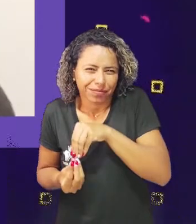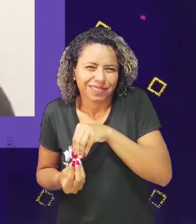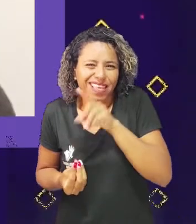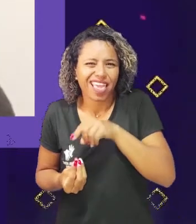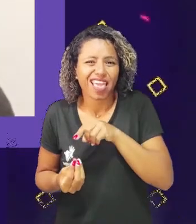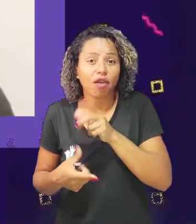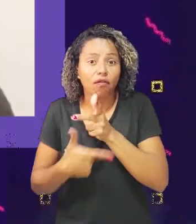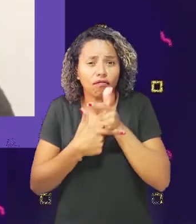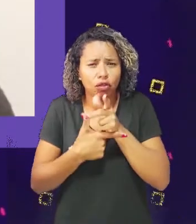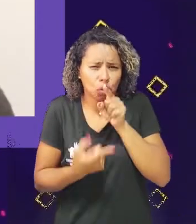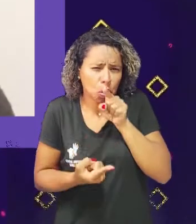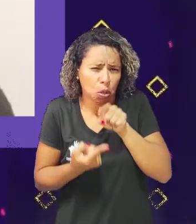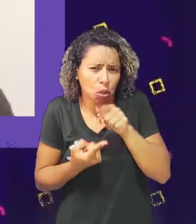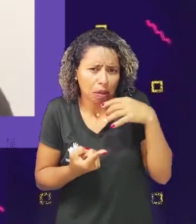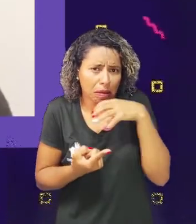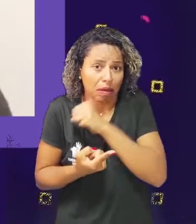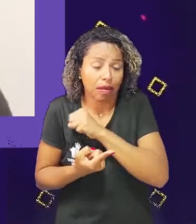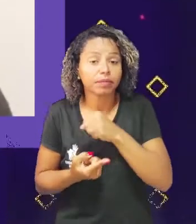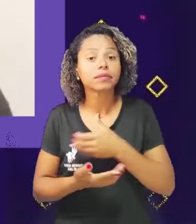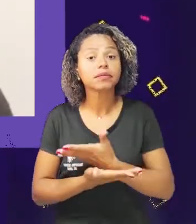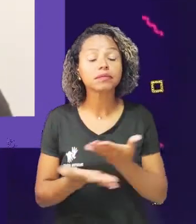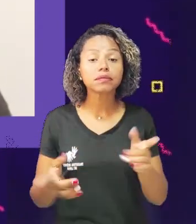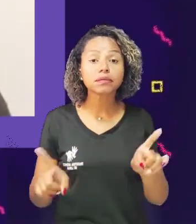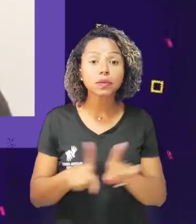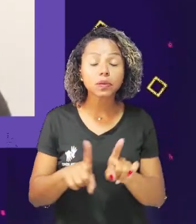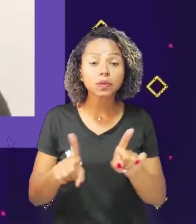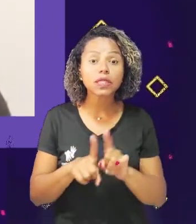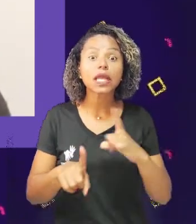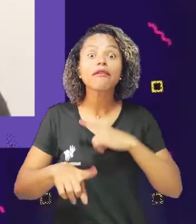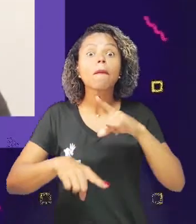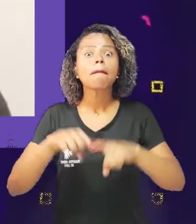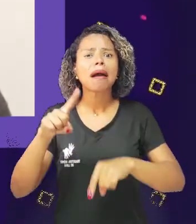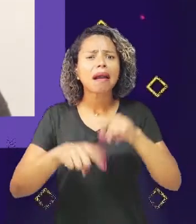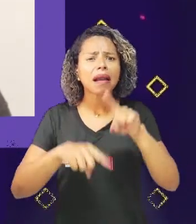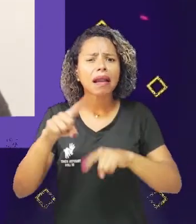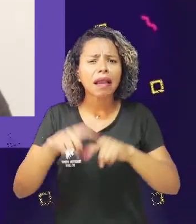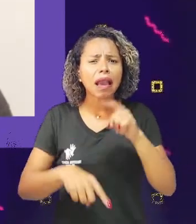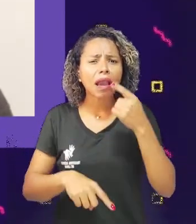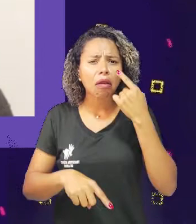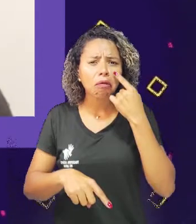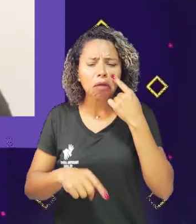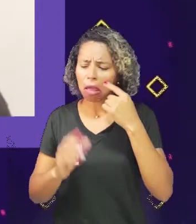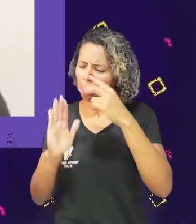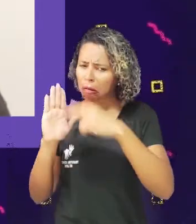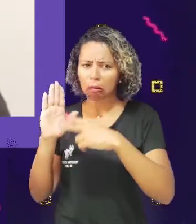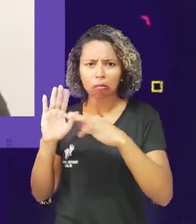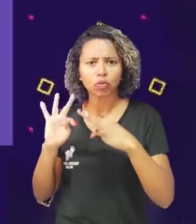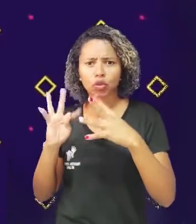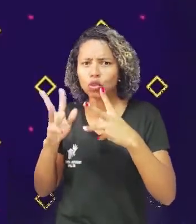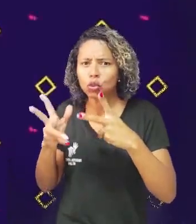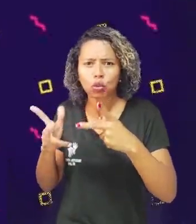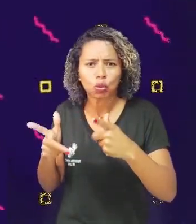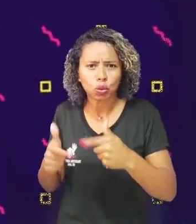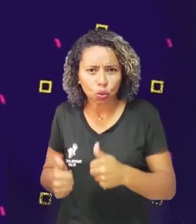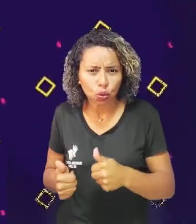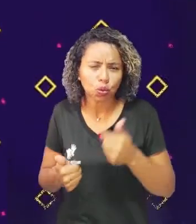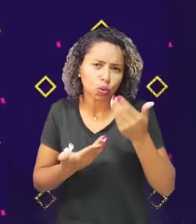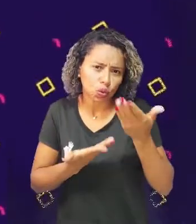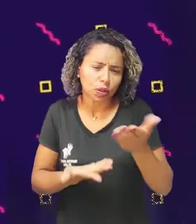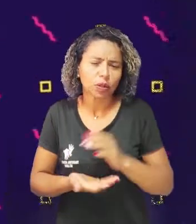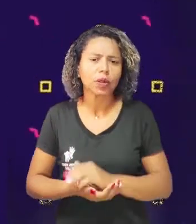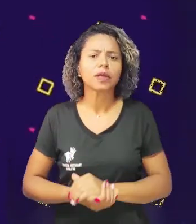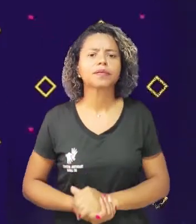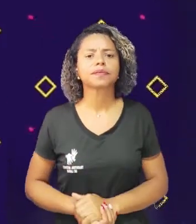também mais compacta, vídeos mais curtos, e também disponibilizamos o material didático que